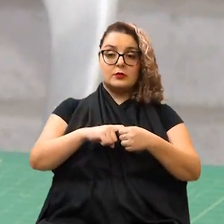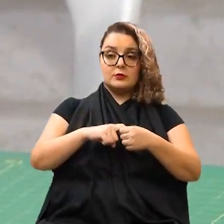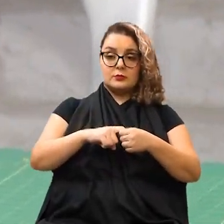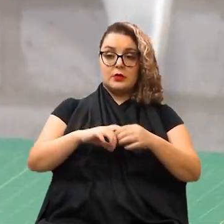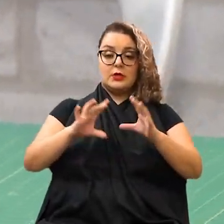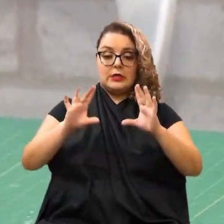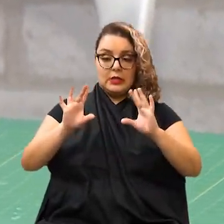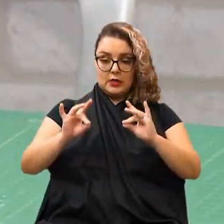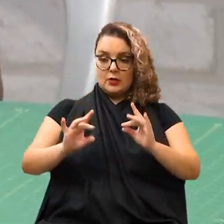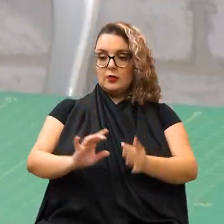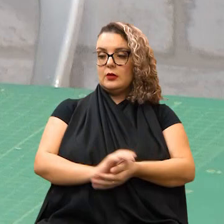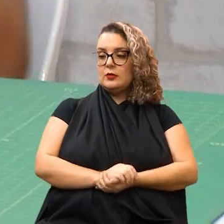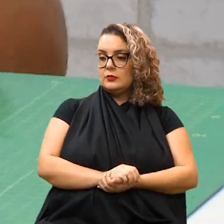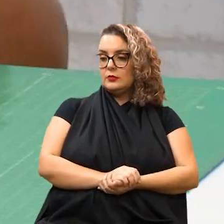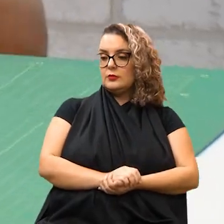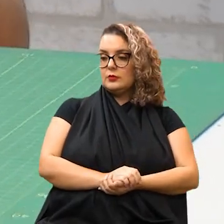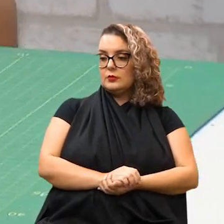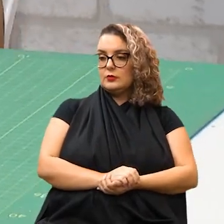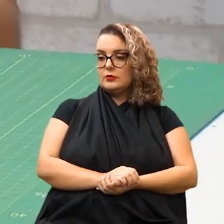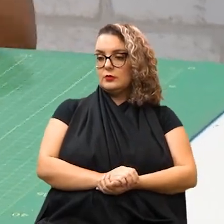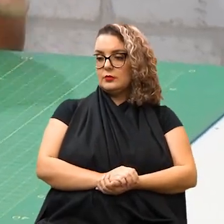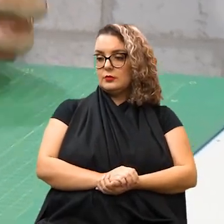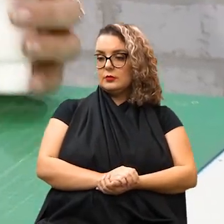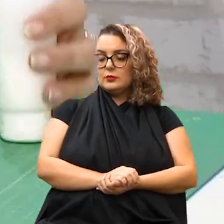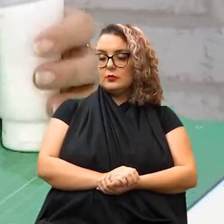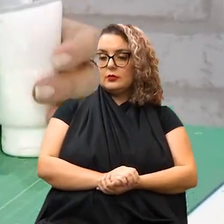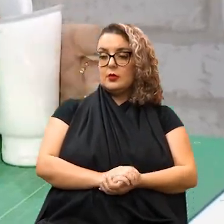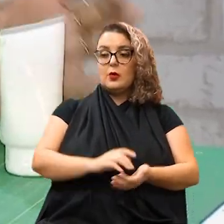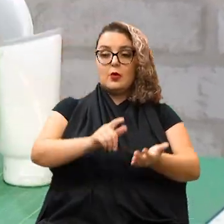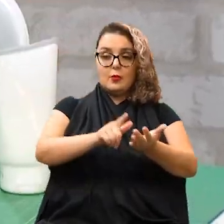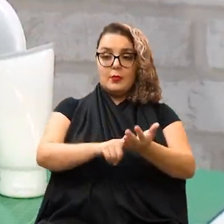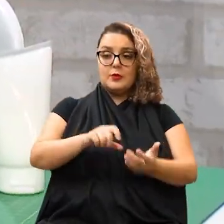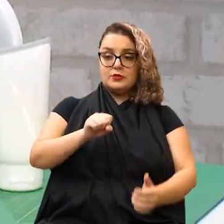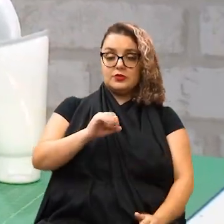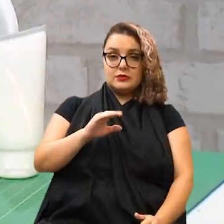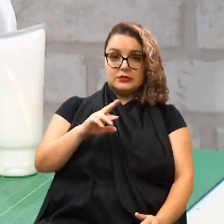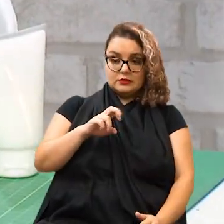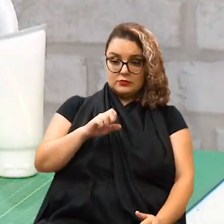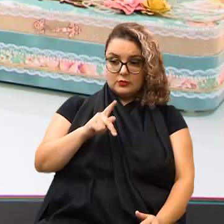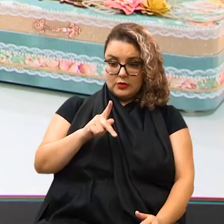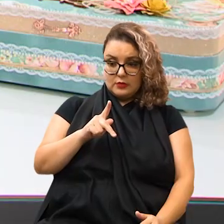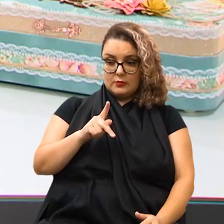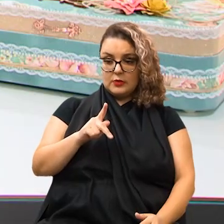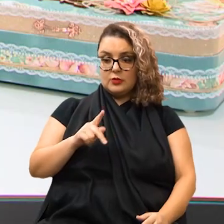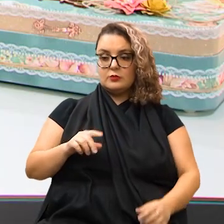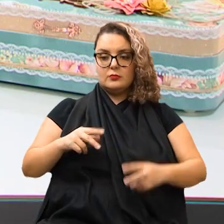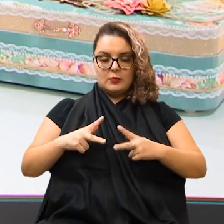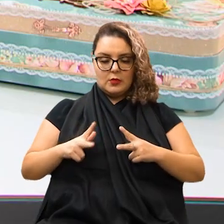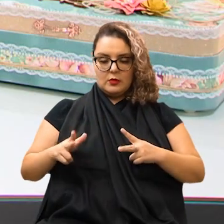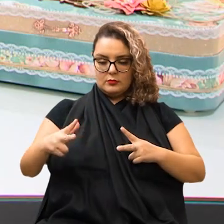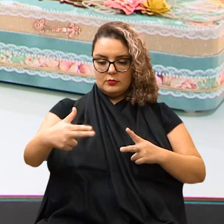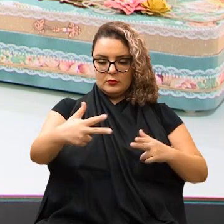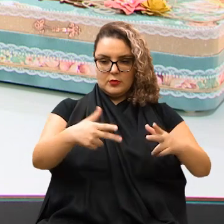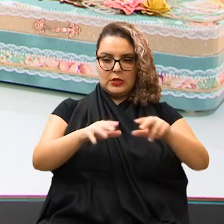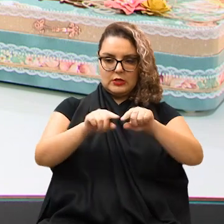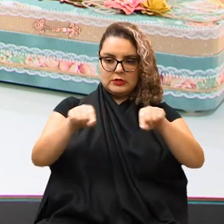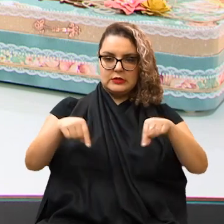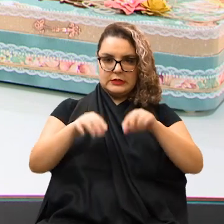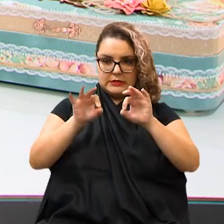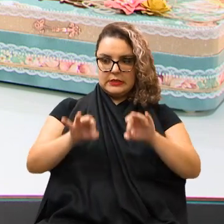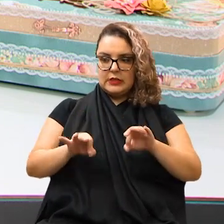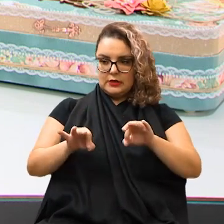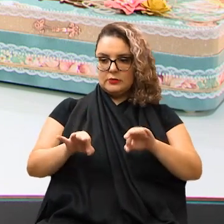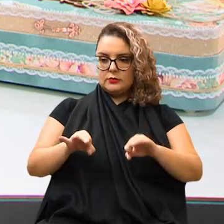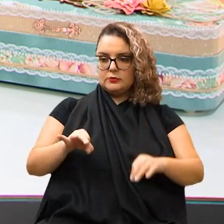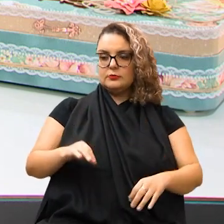a parte da colagem. Agora eu vou... Aquele papel de scrap já tá recortadinho aqui no tamanho da minha